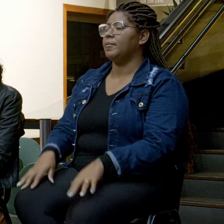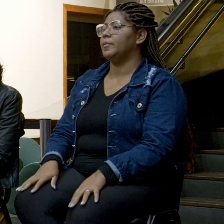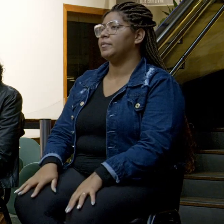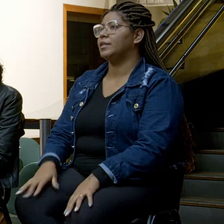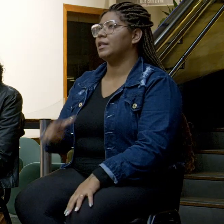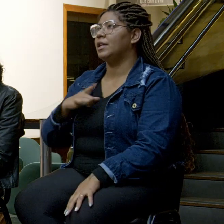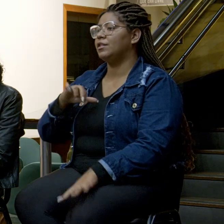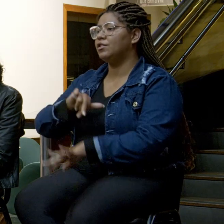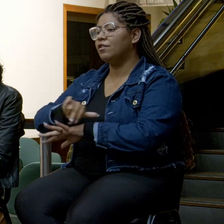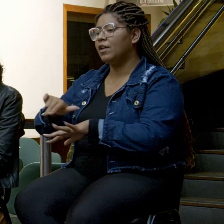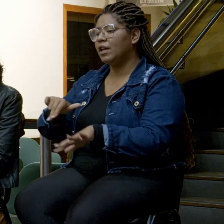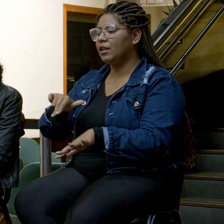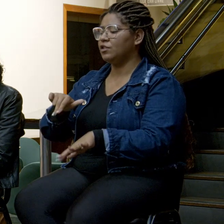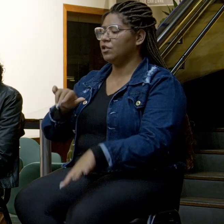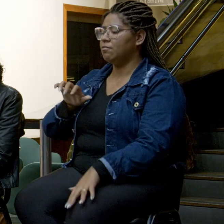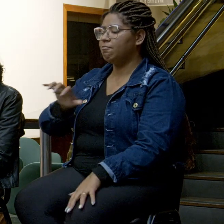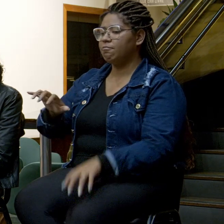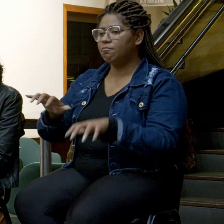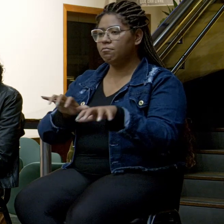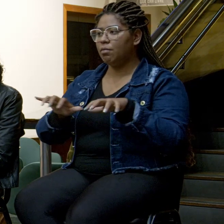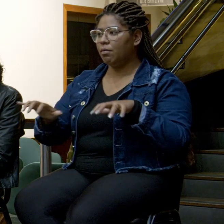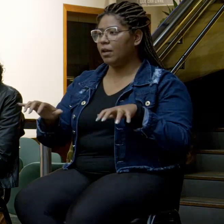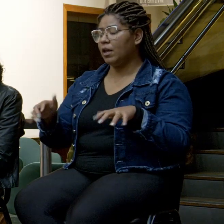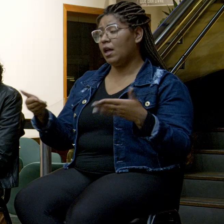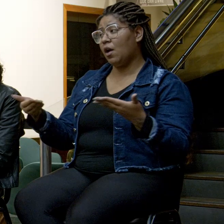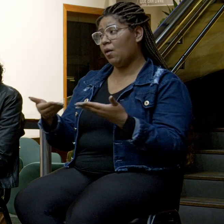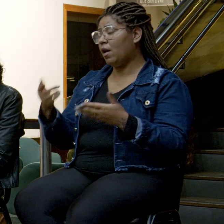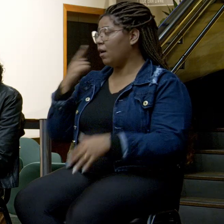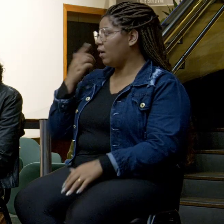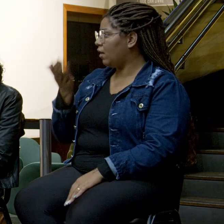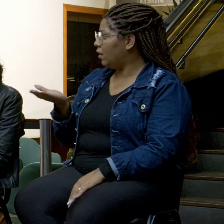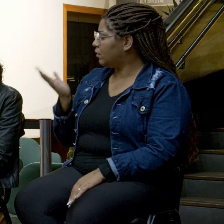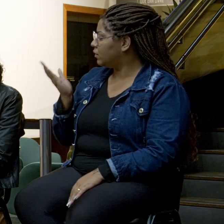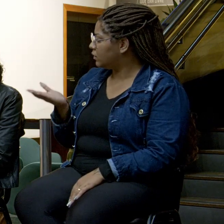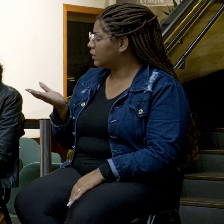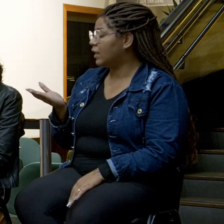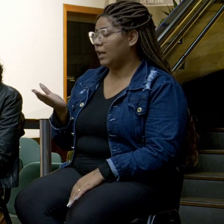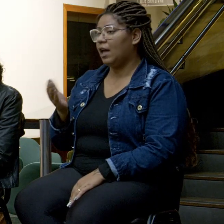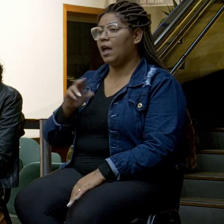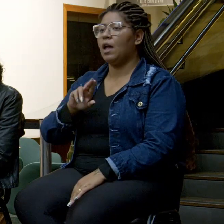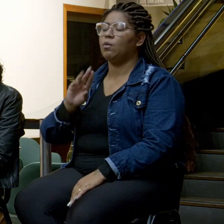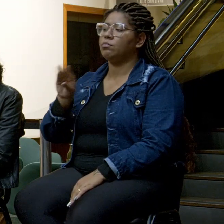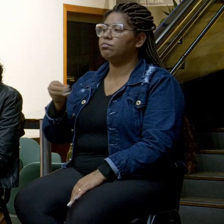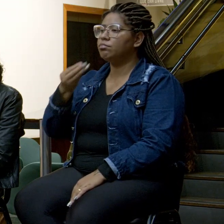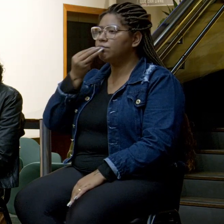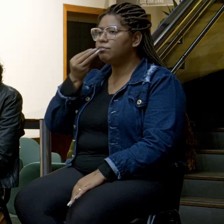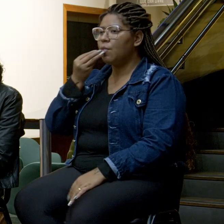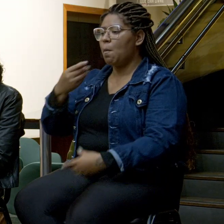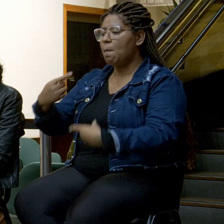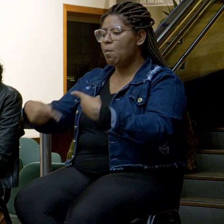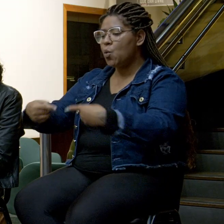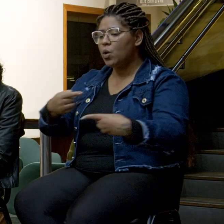muitas dimensões, né? Inclusive essa que é muito concreta, que é um silenciamento